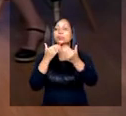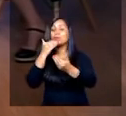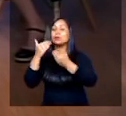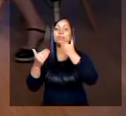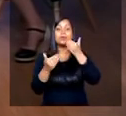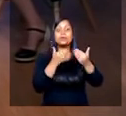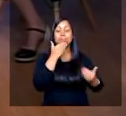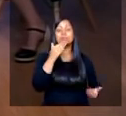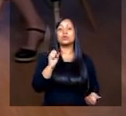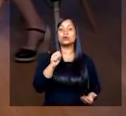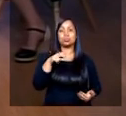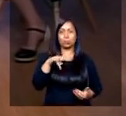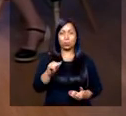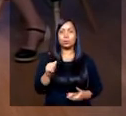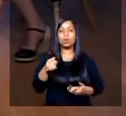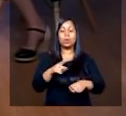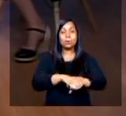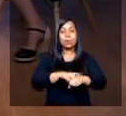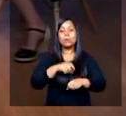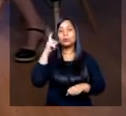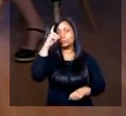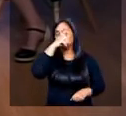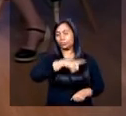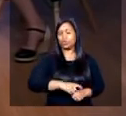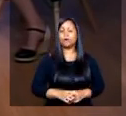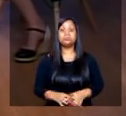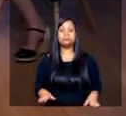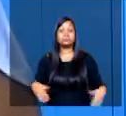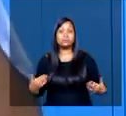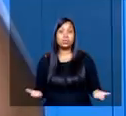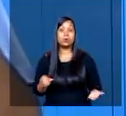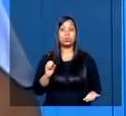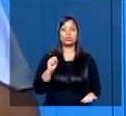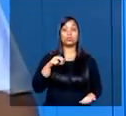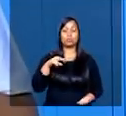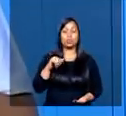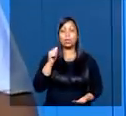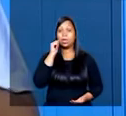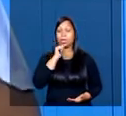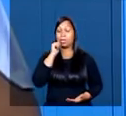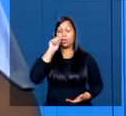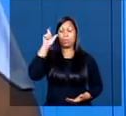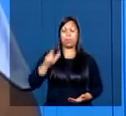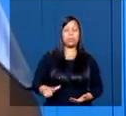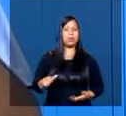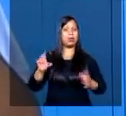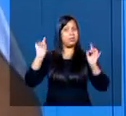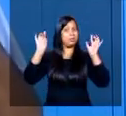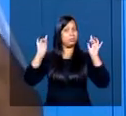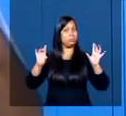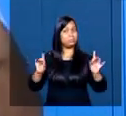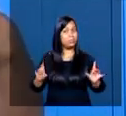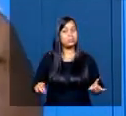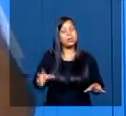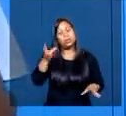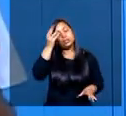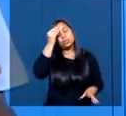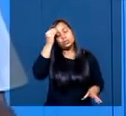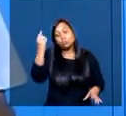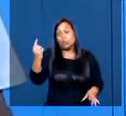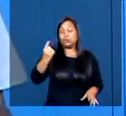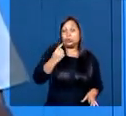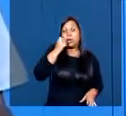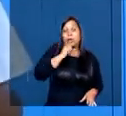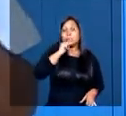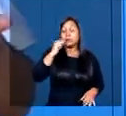algum momento da dificuldade da amamentação. Então, e a Sônia é uma alma iluminada, que ela tem o poder e o dom de chegar